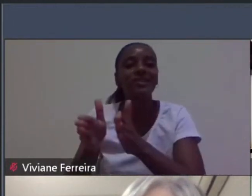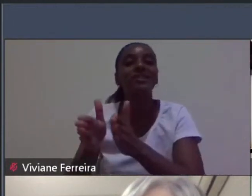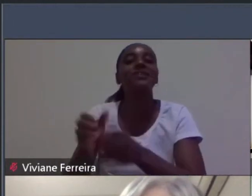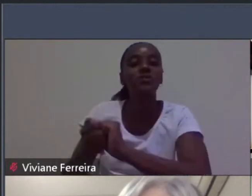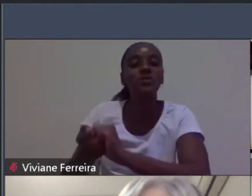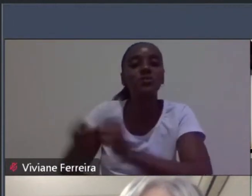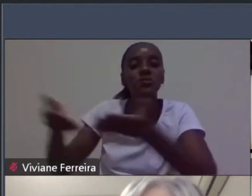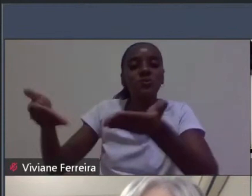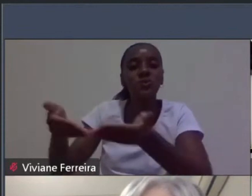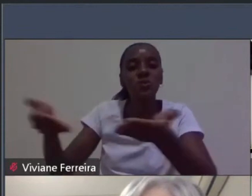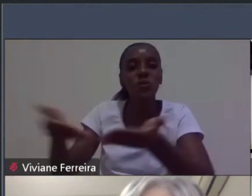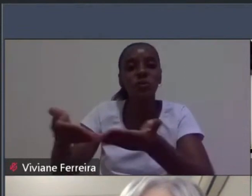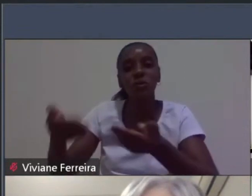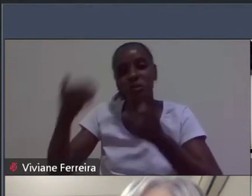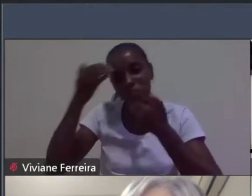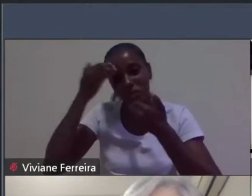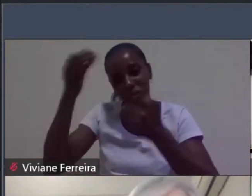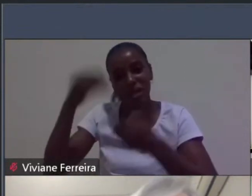pela oportunidade.